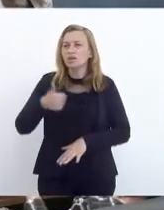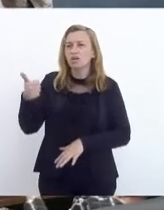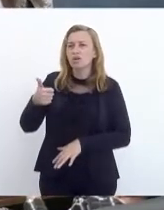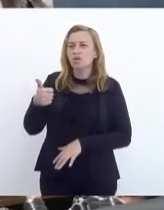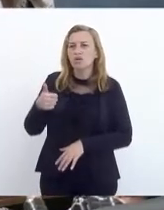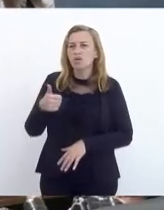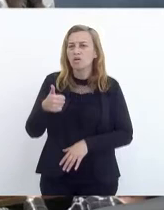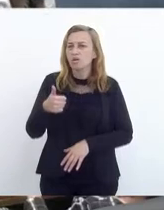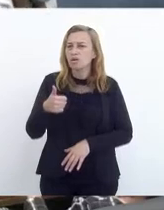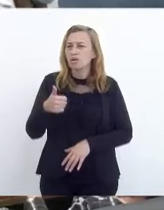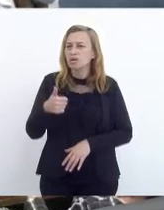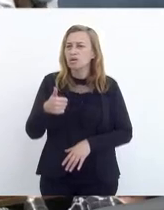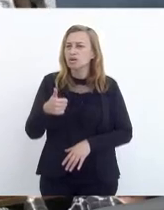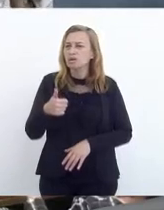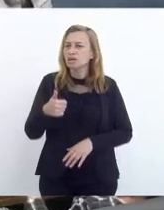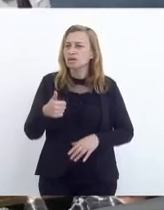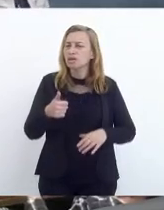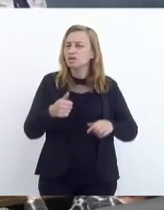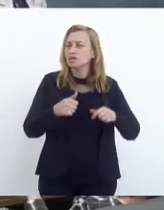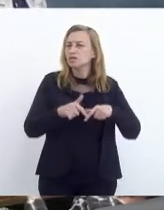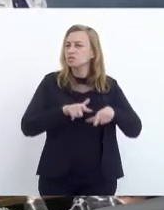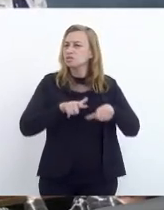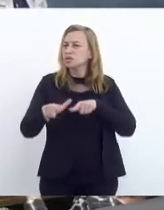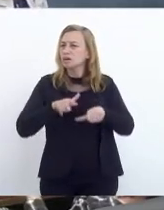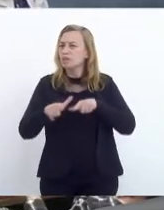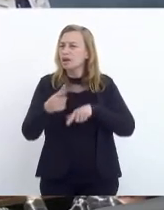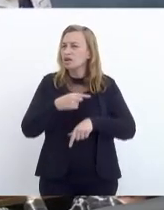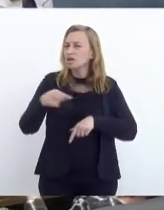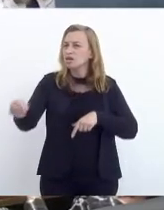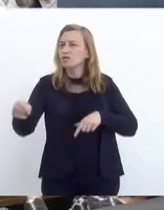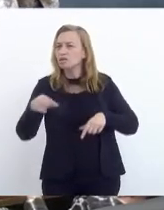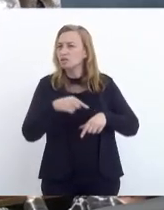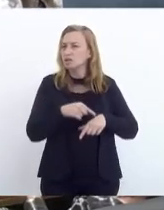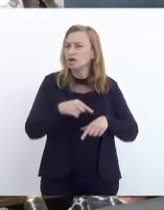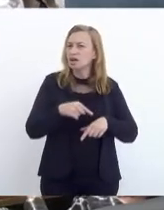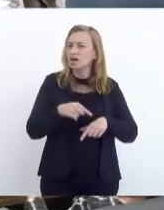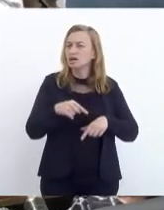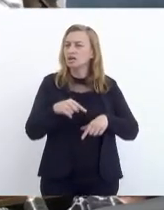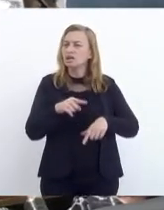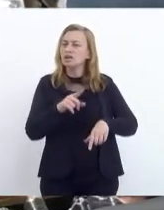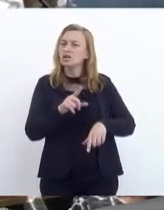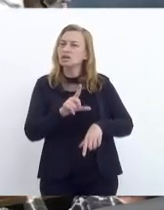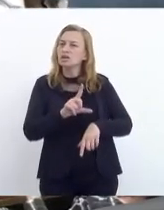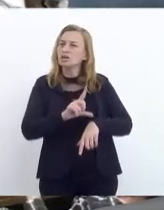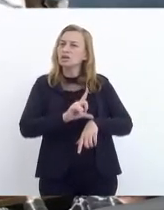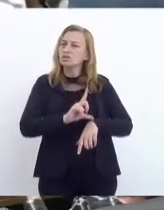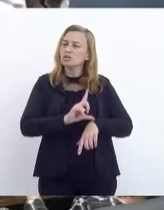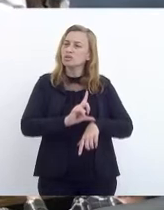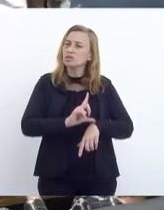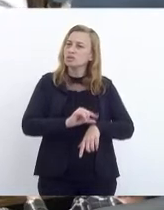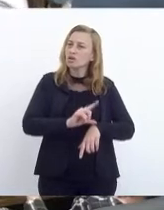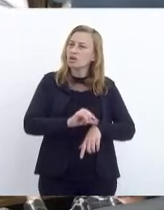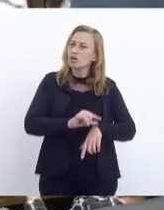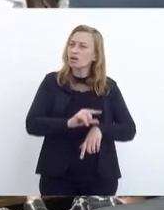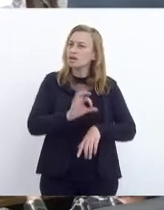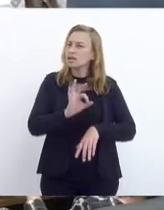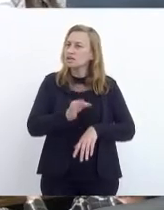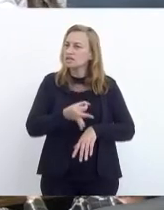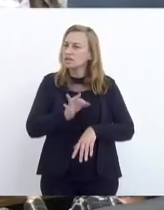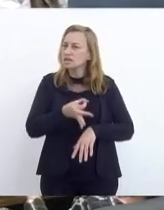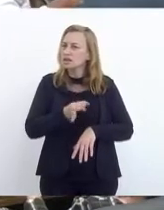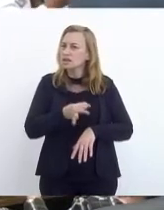a locomoção nas suas atividades profissionais. De repente, nas horas vagas, tem que pegar esse carro e colocar